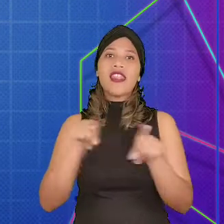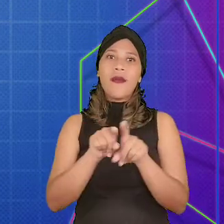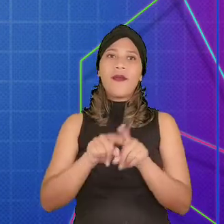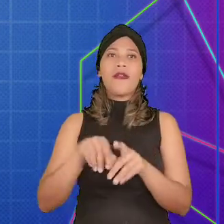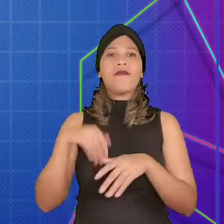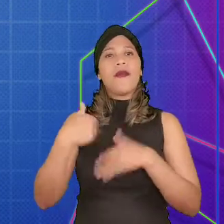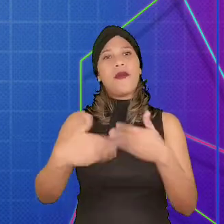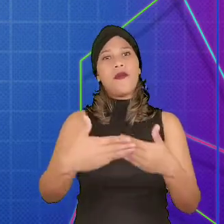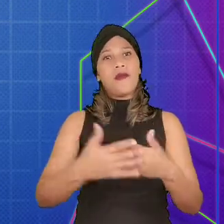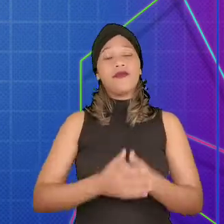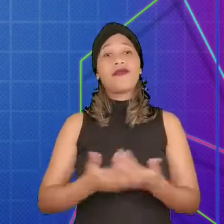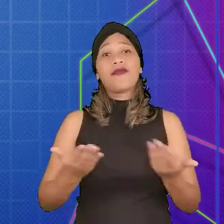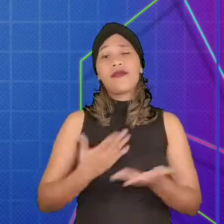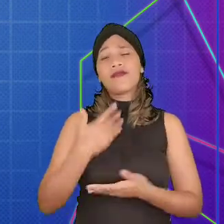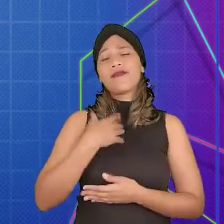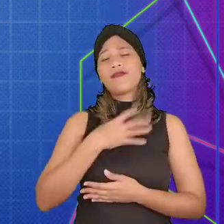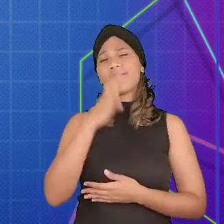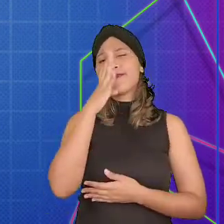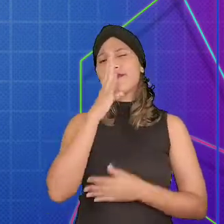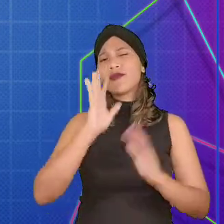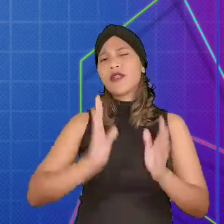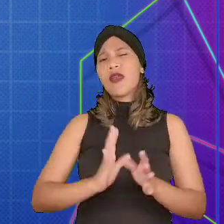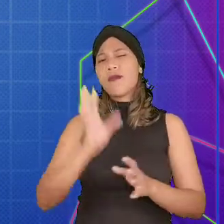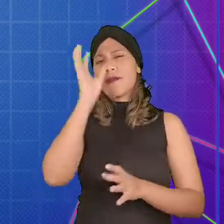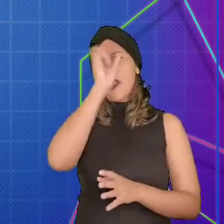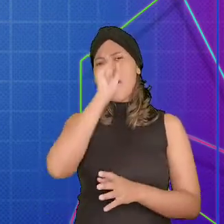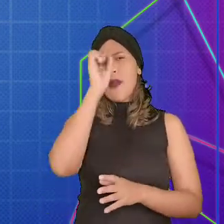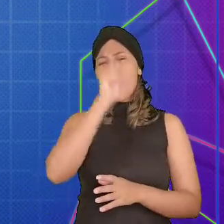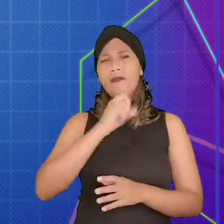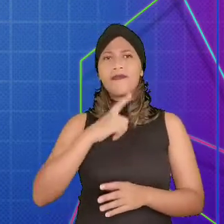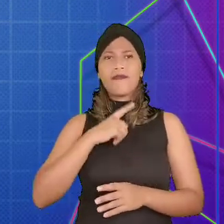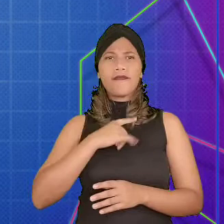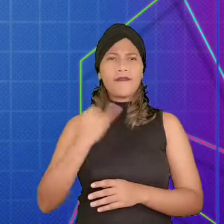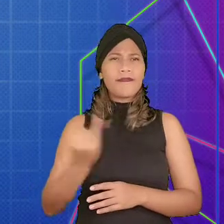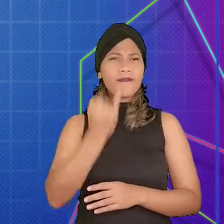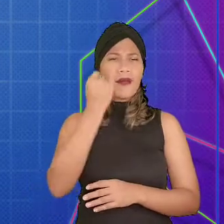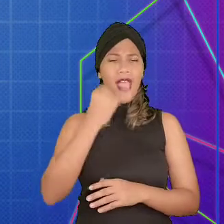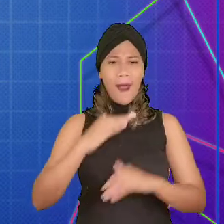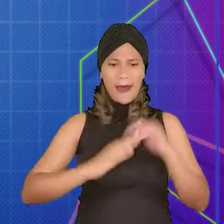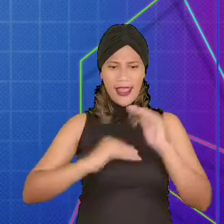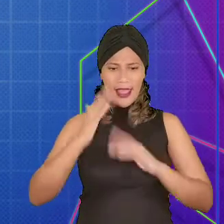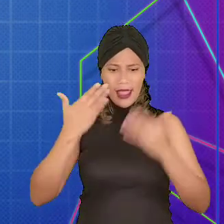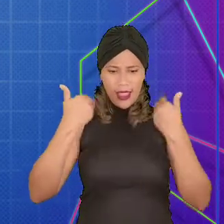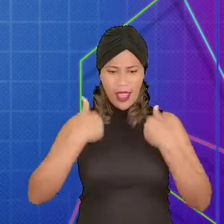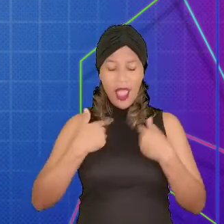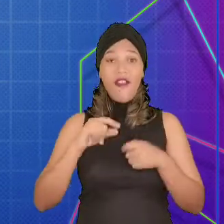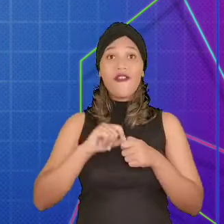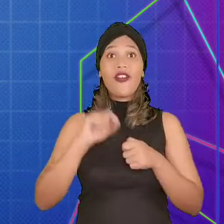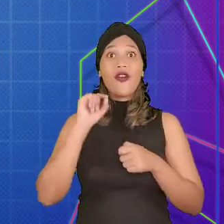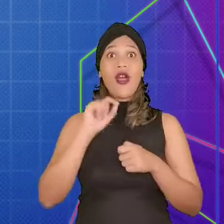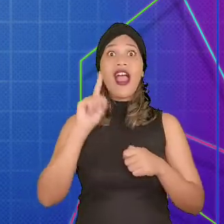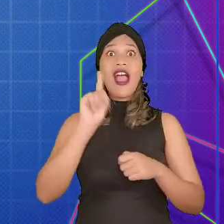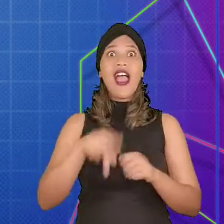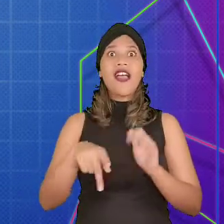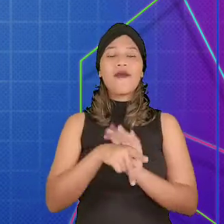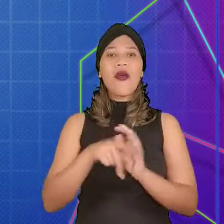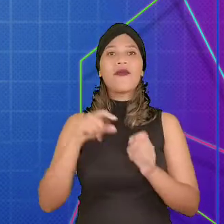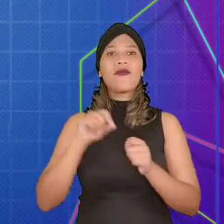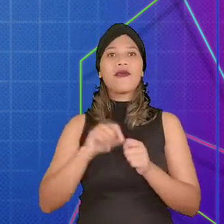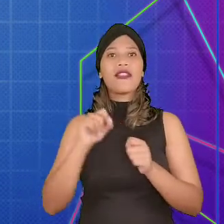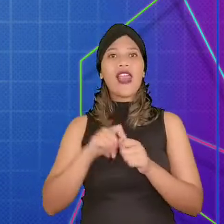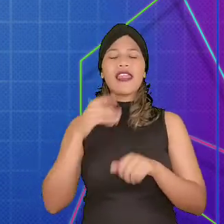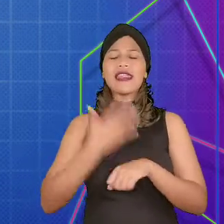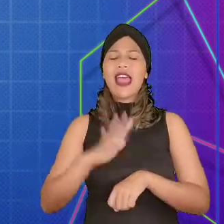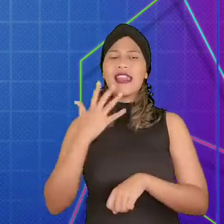executar tarefas. Agora que vimos que a gente já tem essa skill tão importante, o que a gente precisa fazer é utilizar ela para